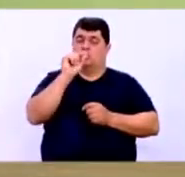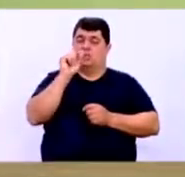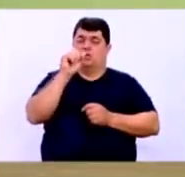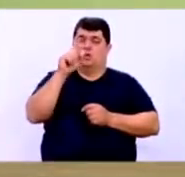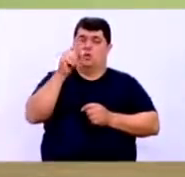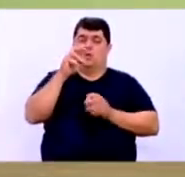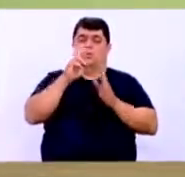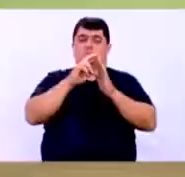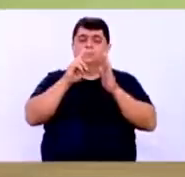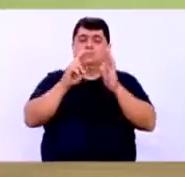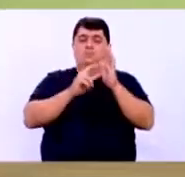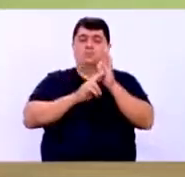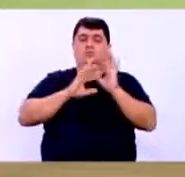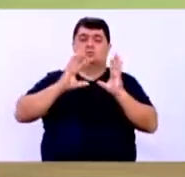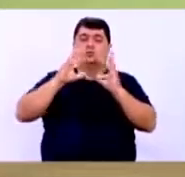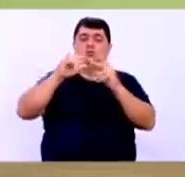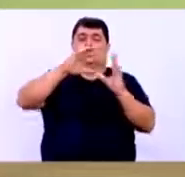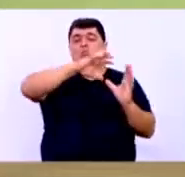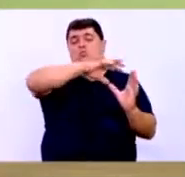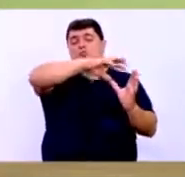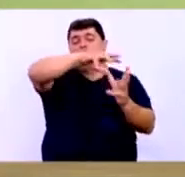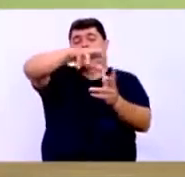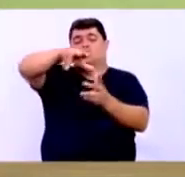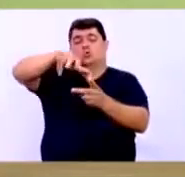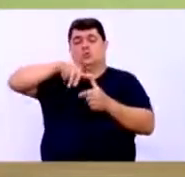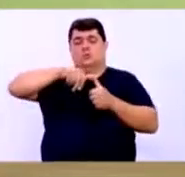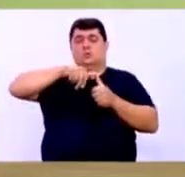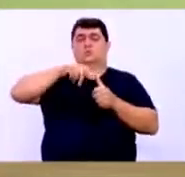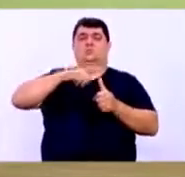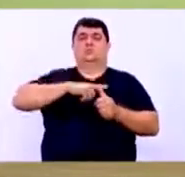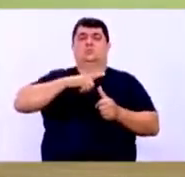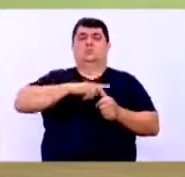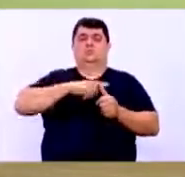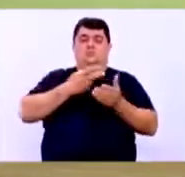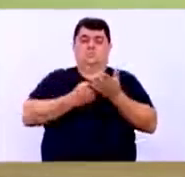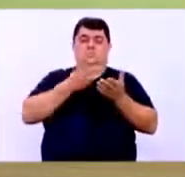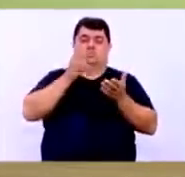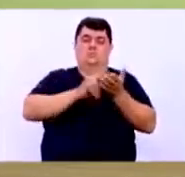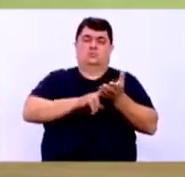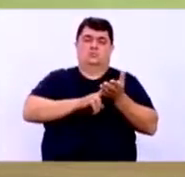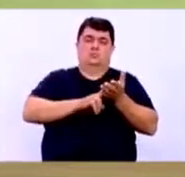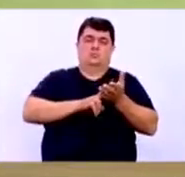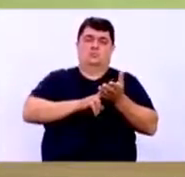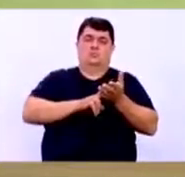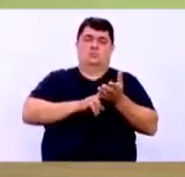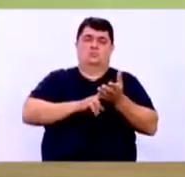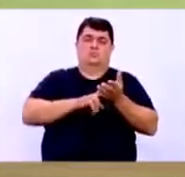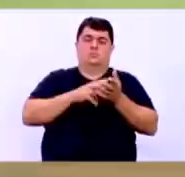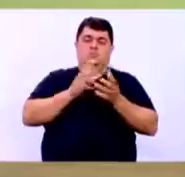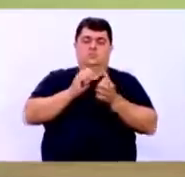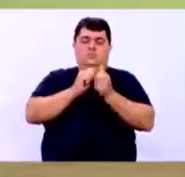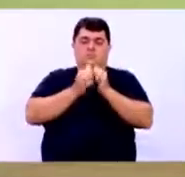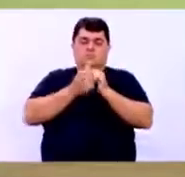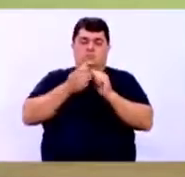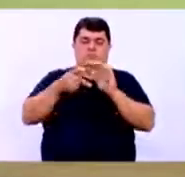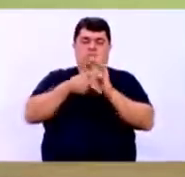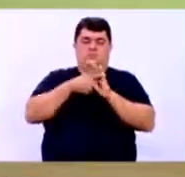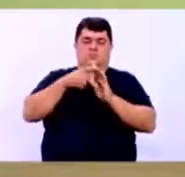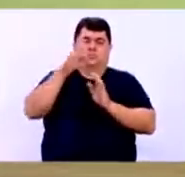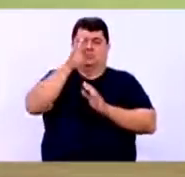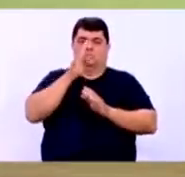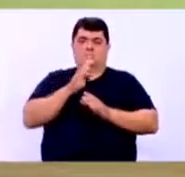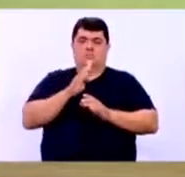as normas internacionais de contabilidade traduzidas para e adaptadas em razão da